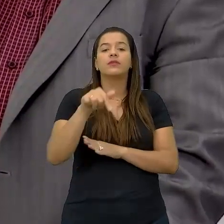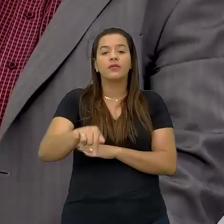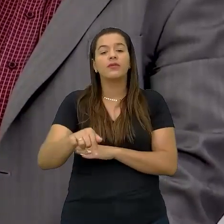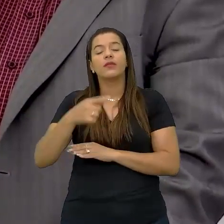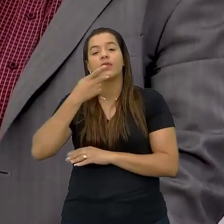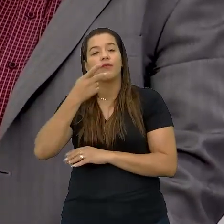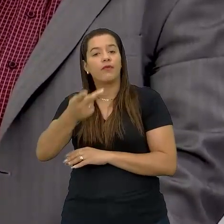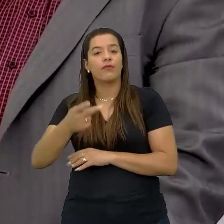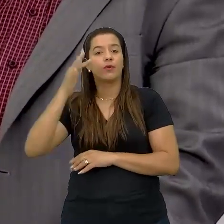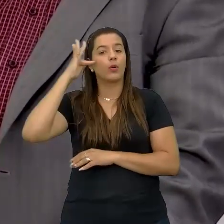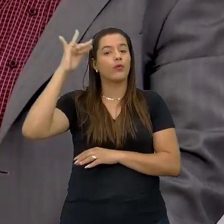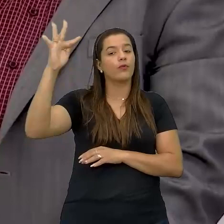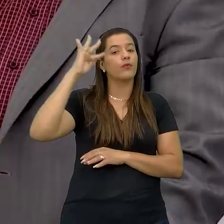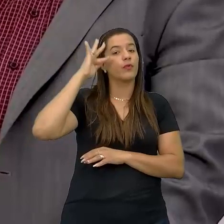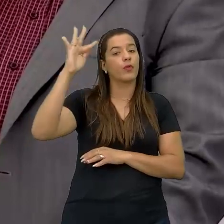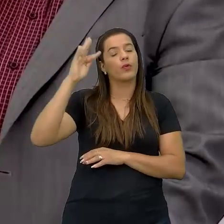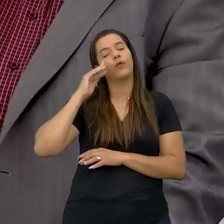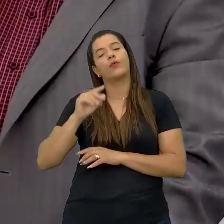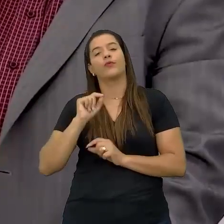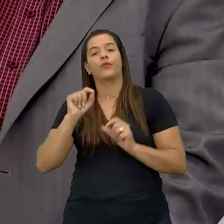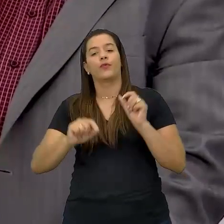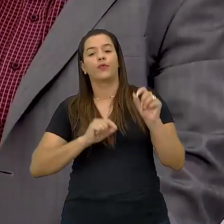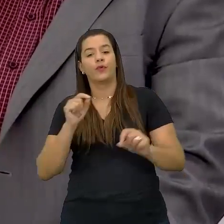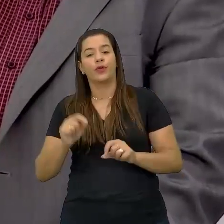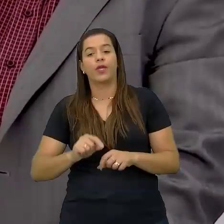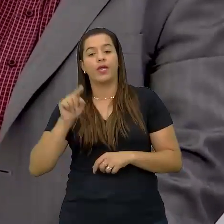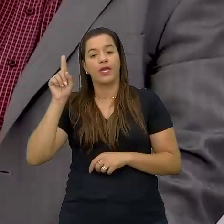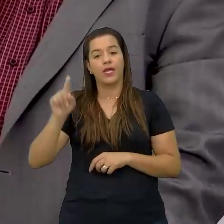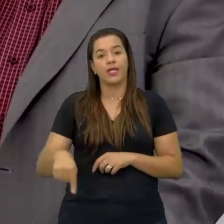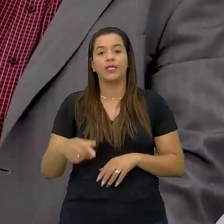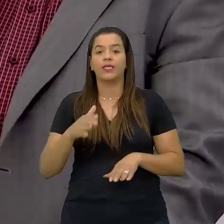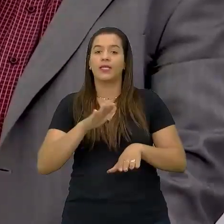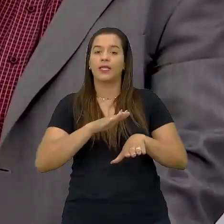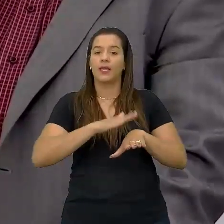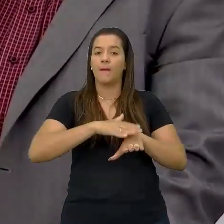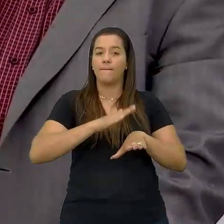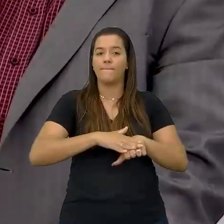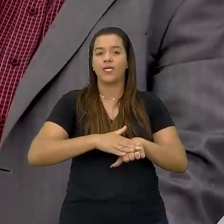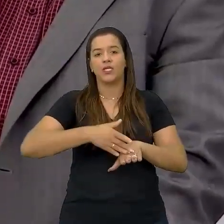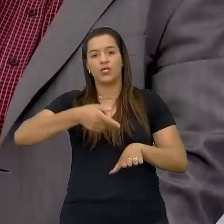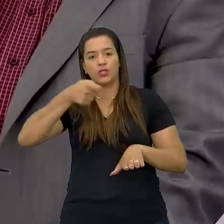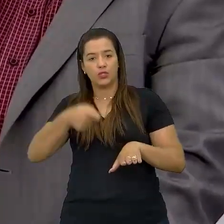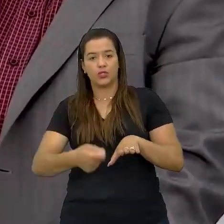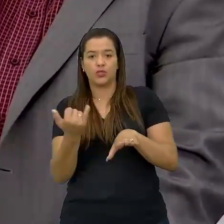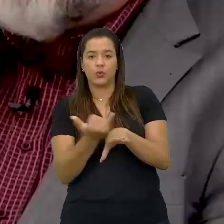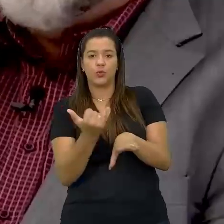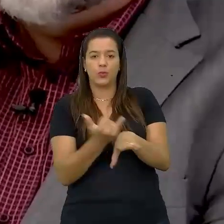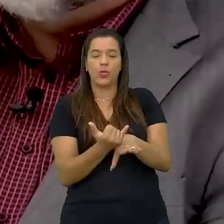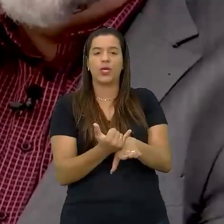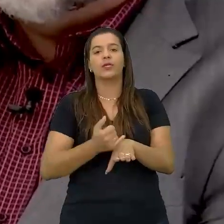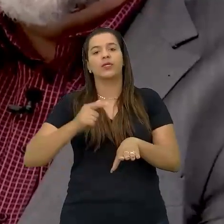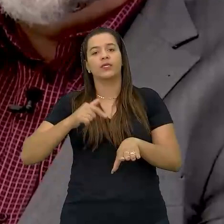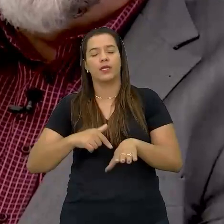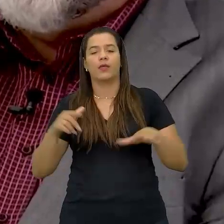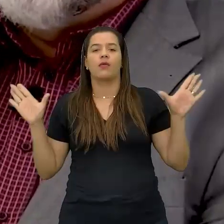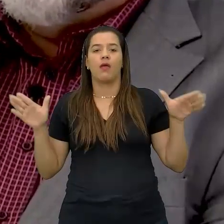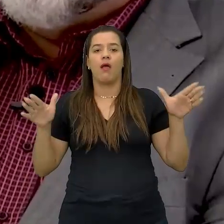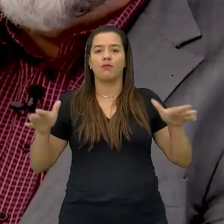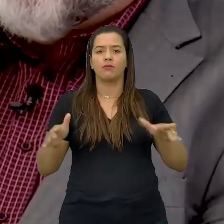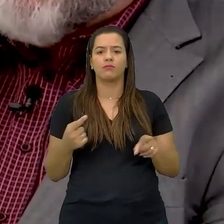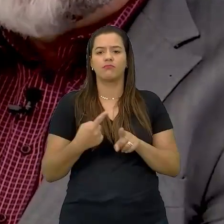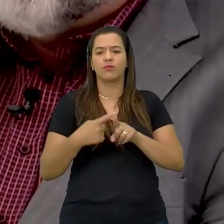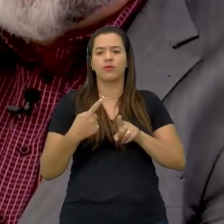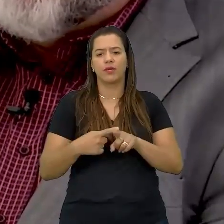que o filósofo, que é a minha atividade, o filósofo é alguém que tem pé de chumbo e asas. Tem pé de chumbo e asas. E quem trabalha com a escola